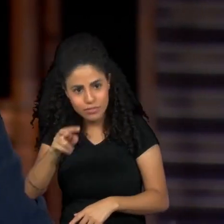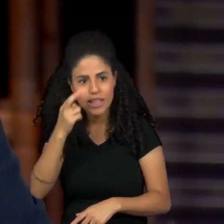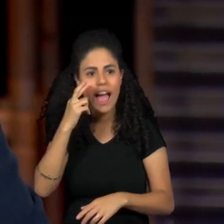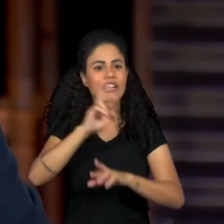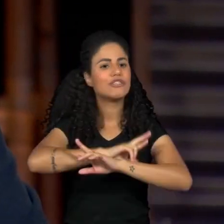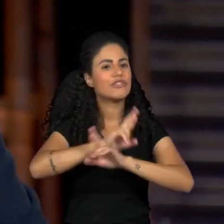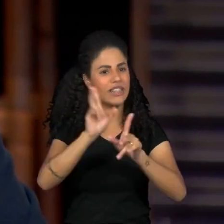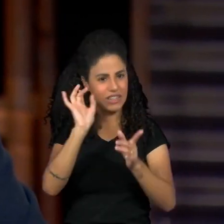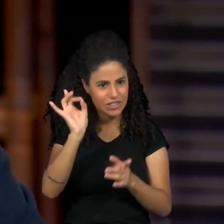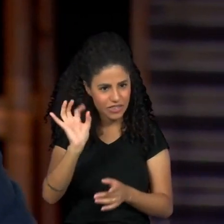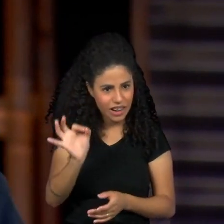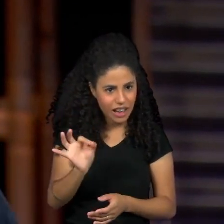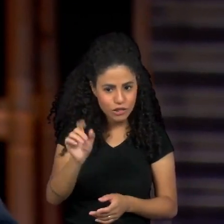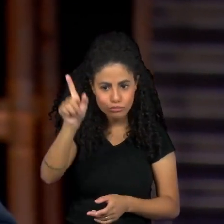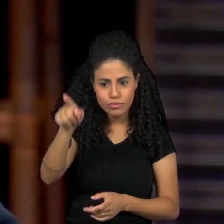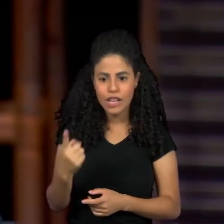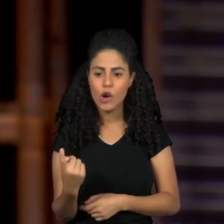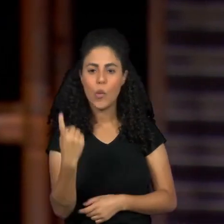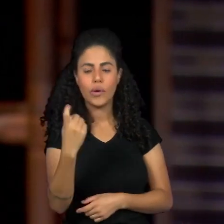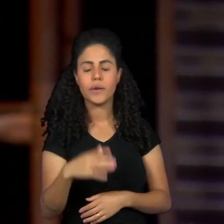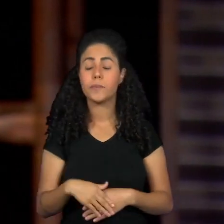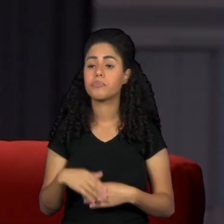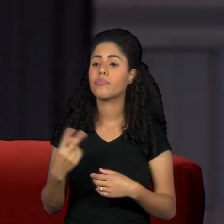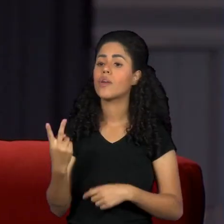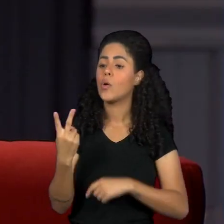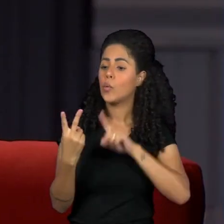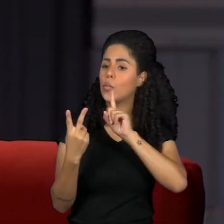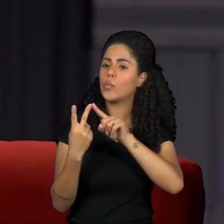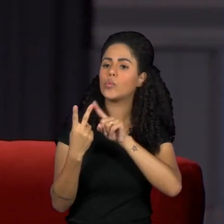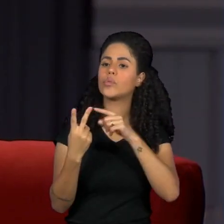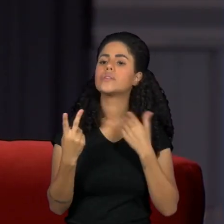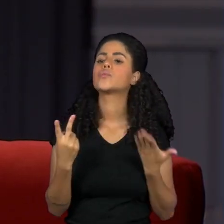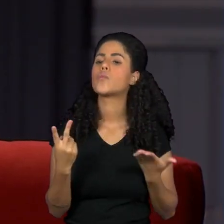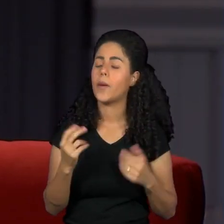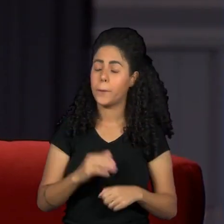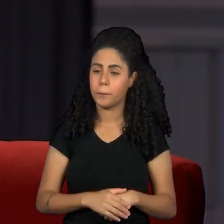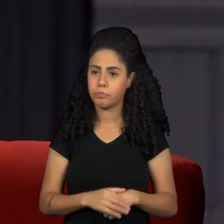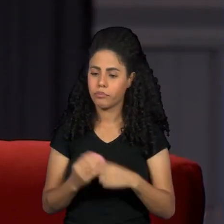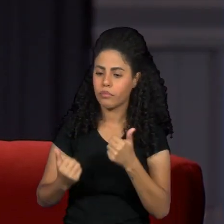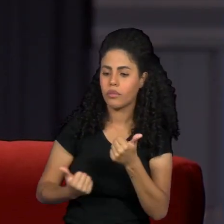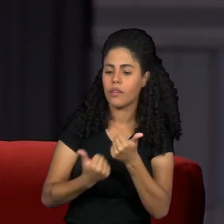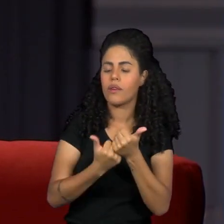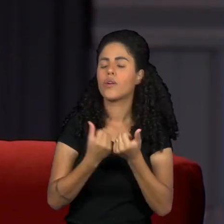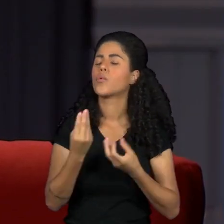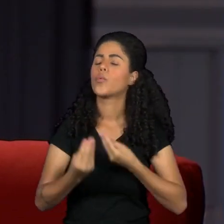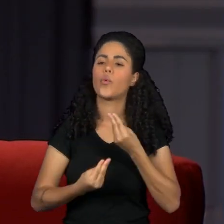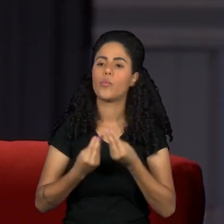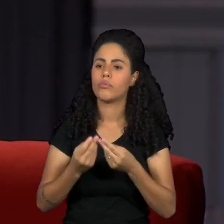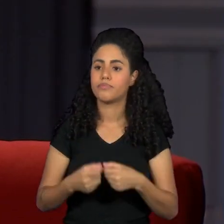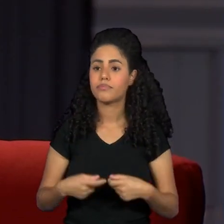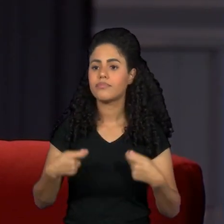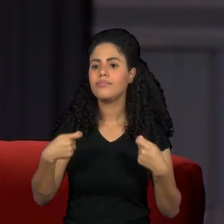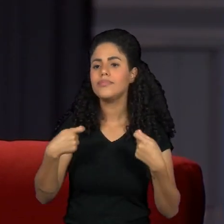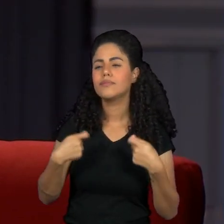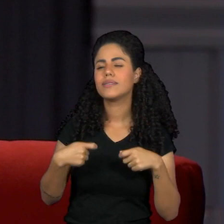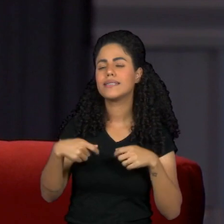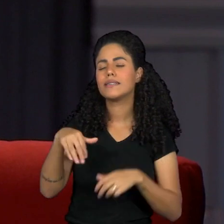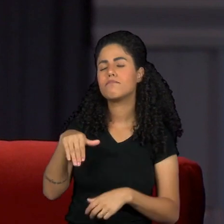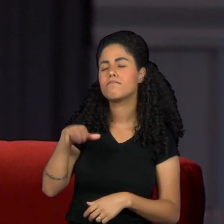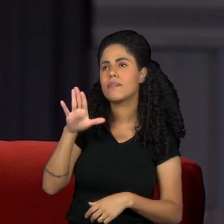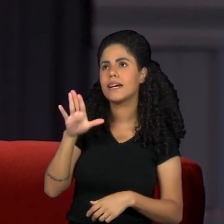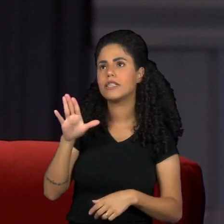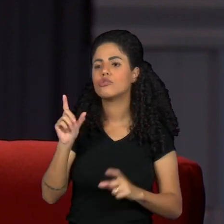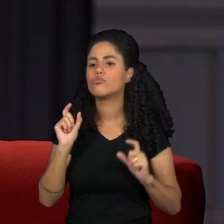pessoa única, né? Exato. O 2, vamos lá. O nível 2 de suporte normalmente costuma precisar um pouco mais